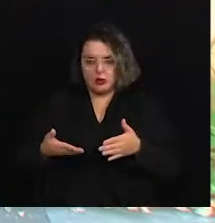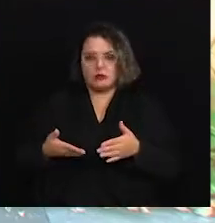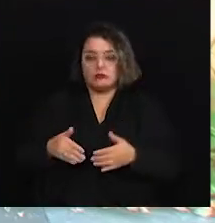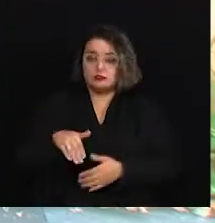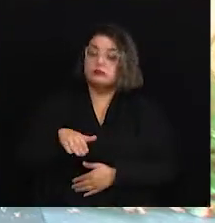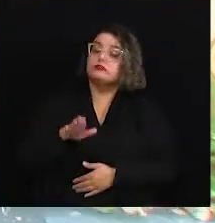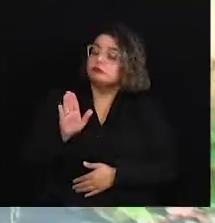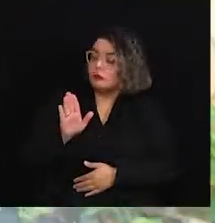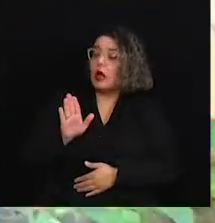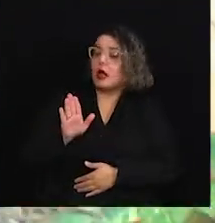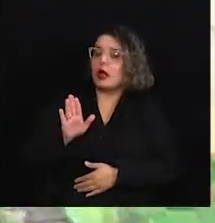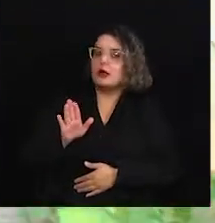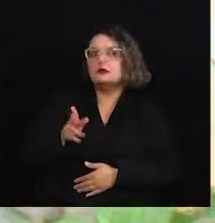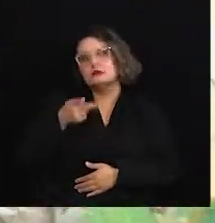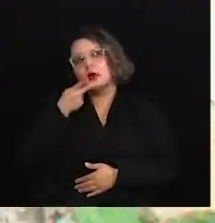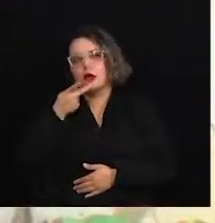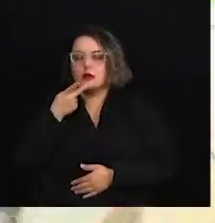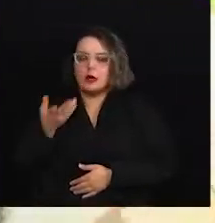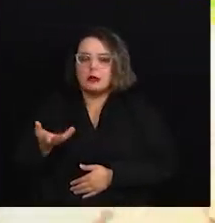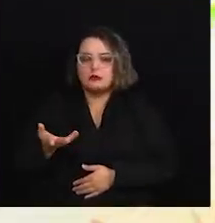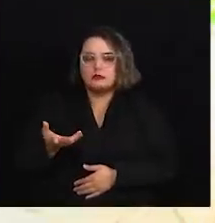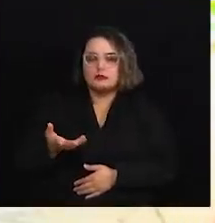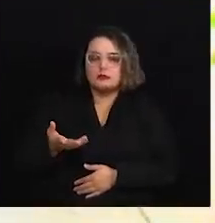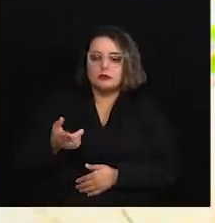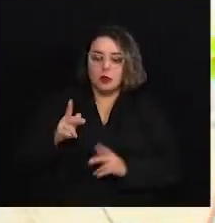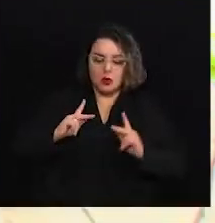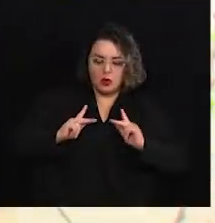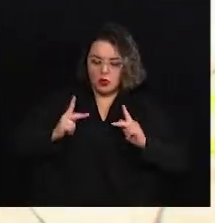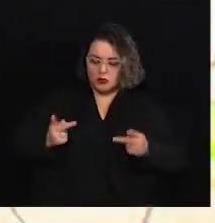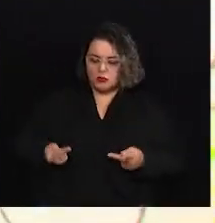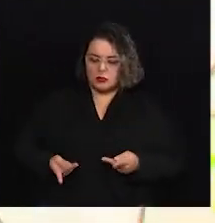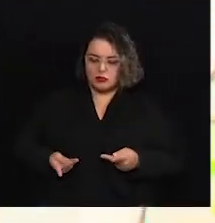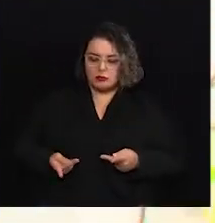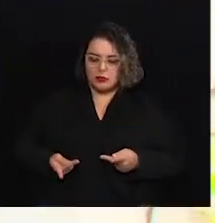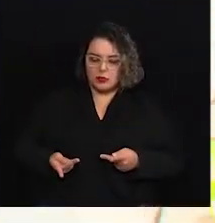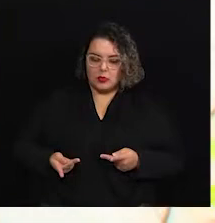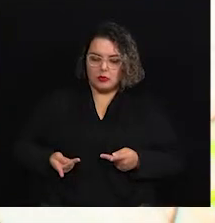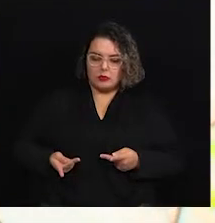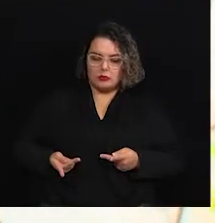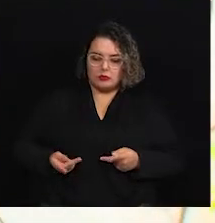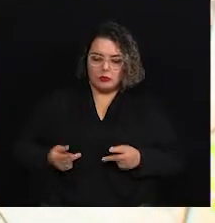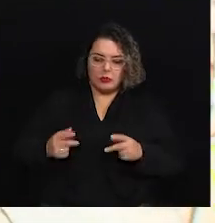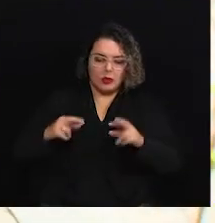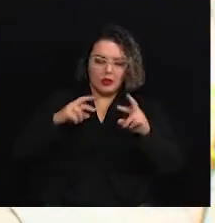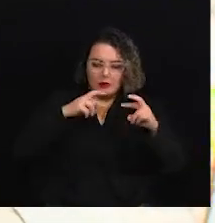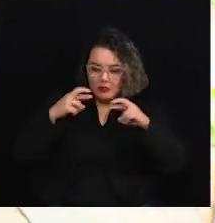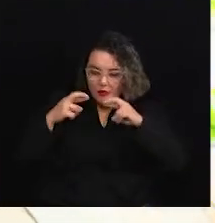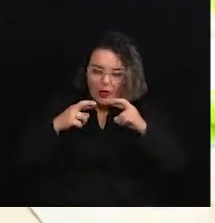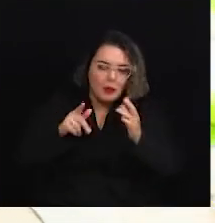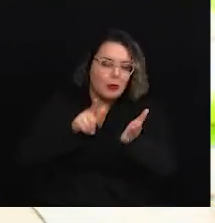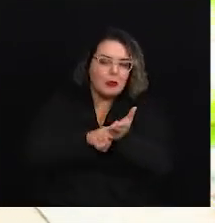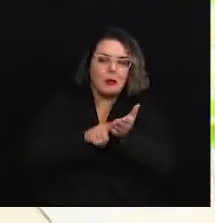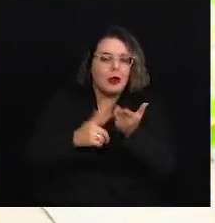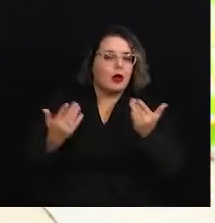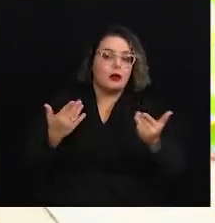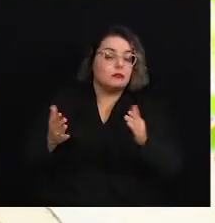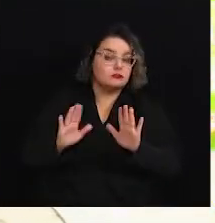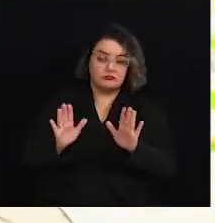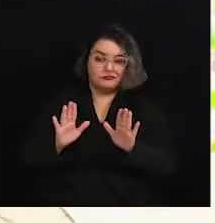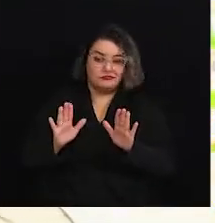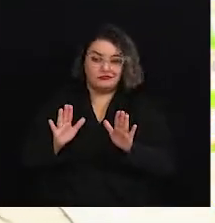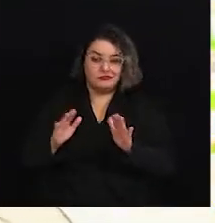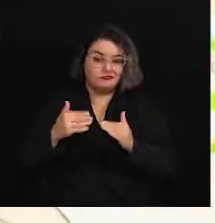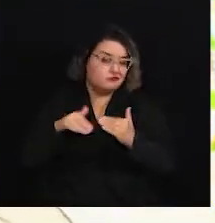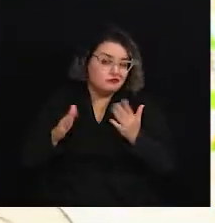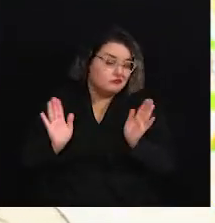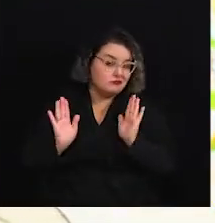Agora, com muito mais... eu digo assim, na verdade, o ser humano não foi feito para para ficar vendo papel e comparando papel, porque isso